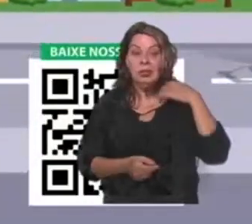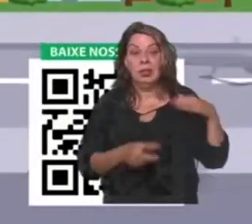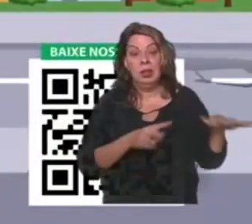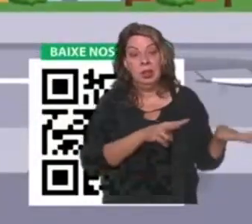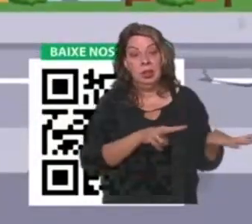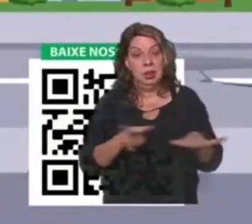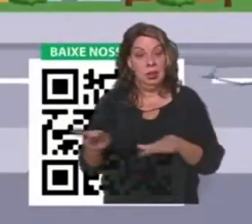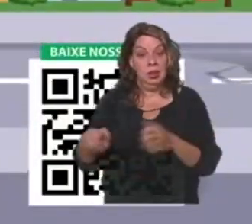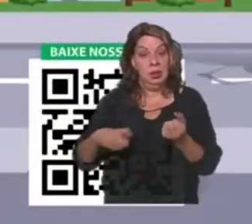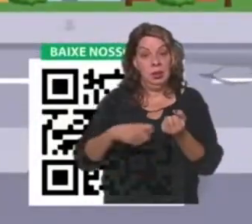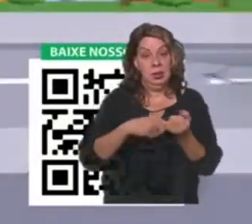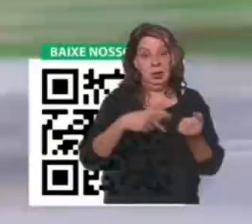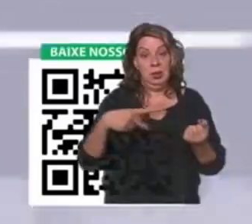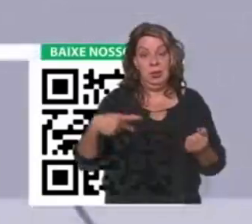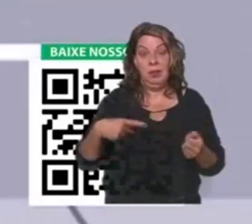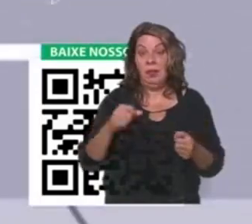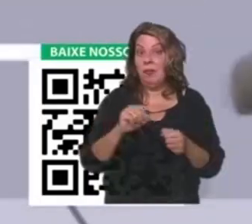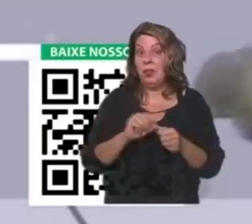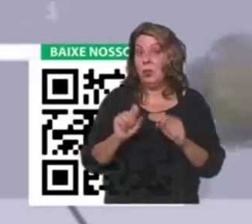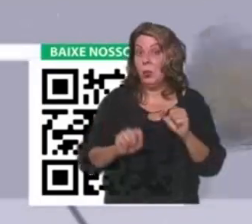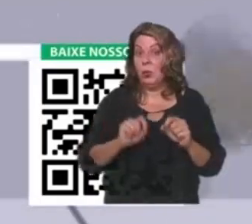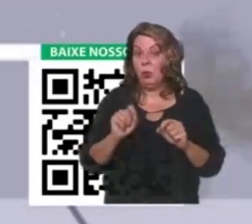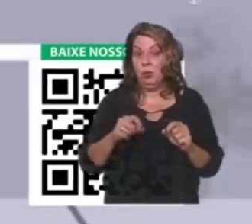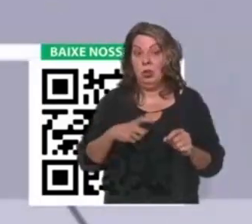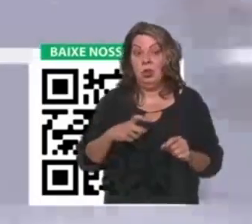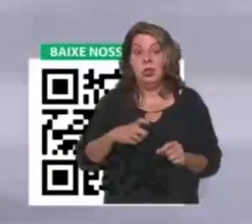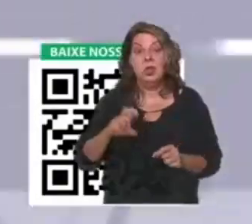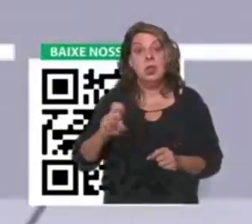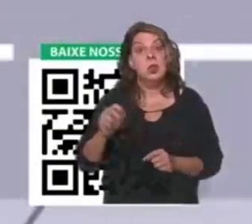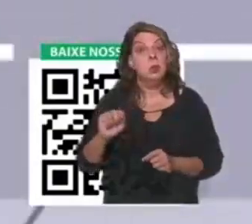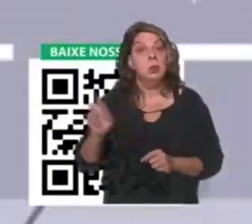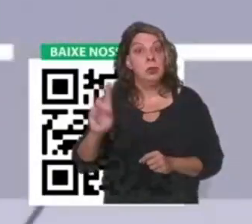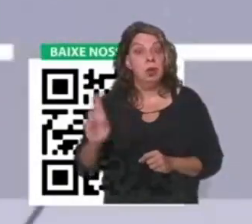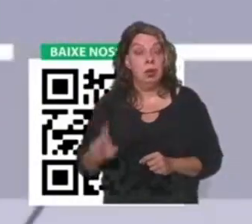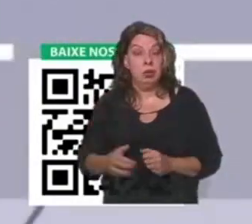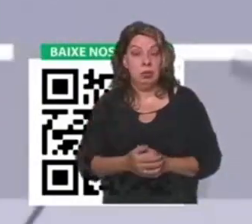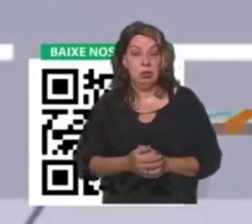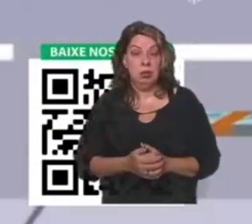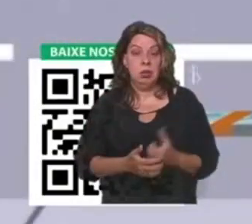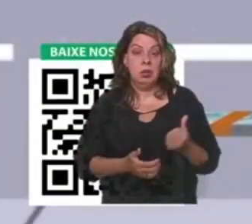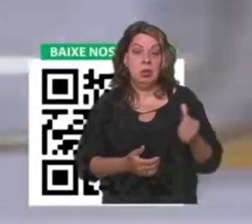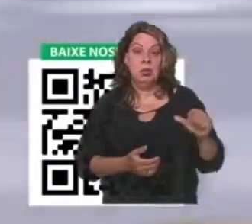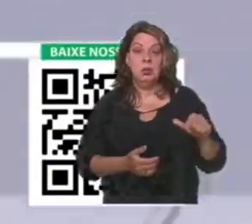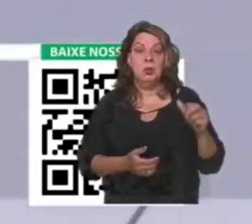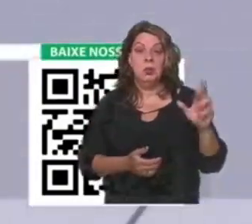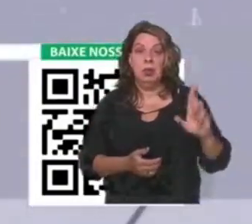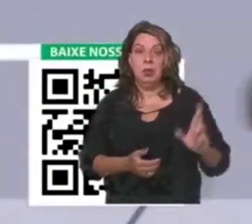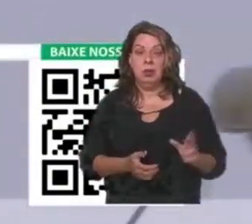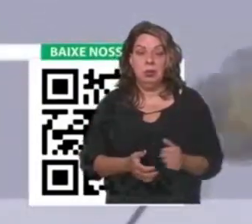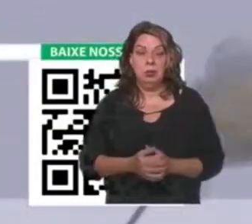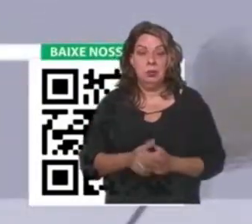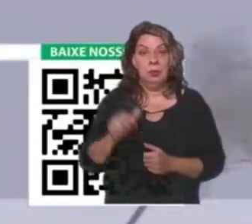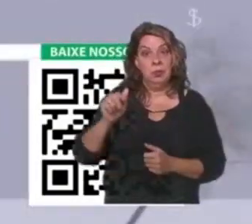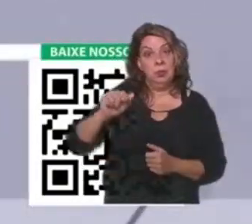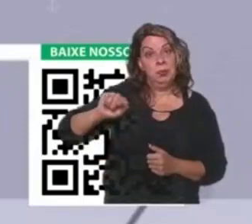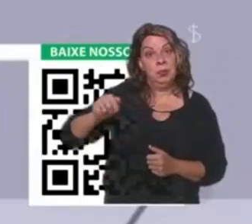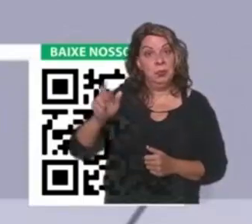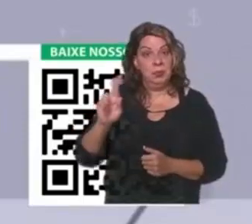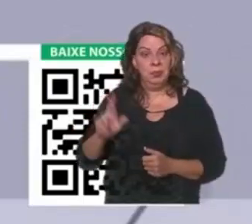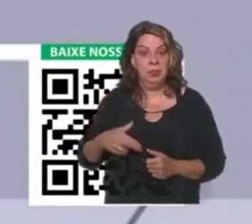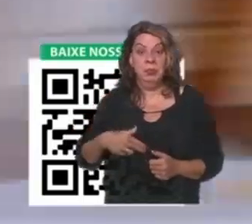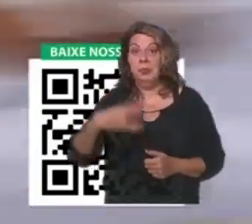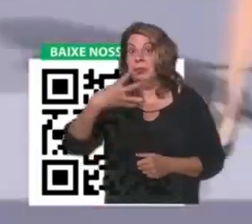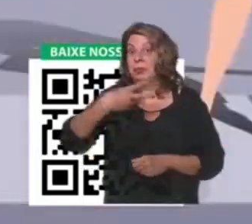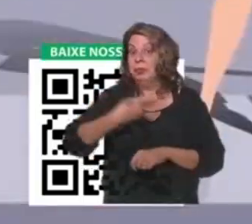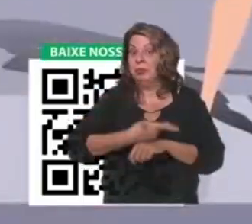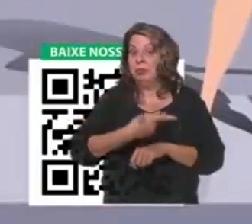semana o Caju Cap vai fazer chover dinheiro. Tem R$5.000 no primeiro prêmio. São R$6.000 no segundo. R$7.000 no terceiro. No